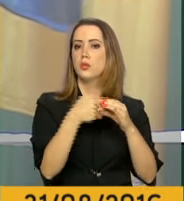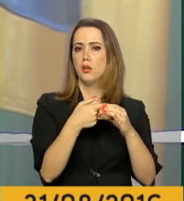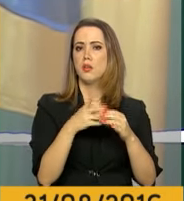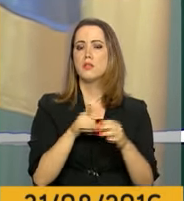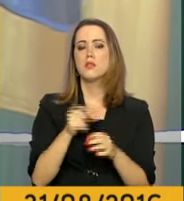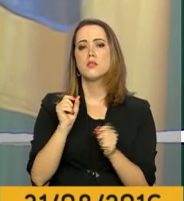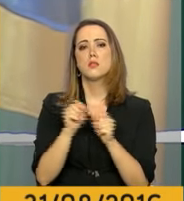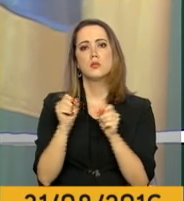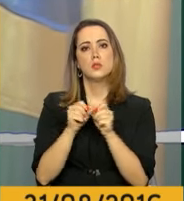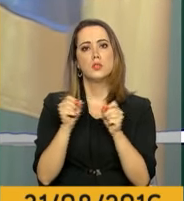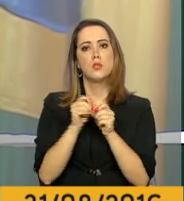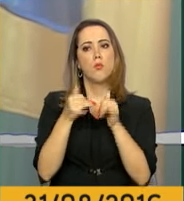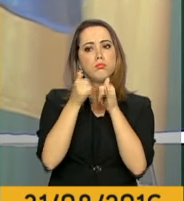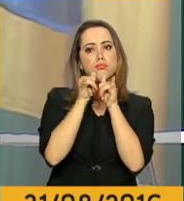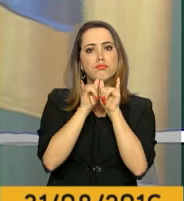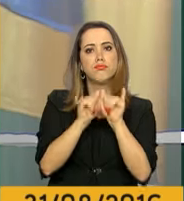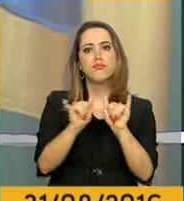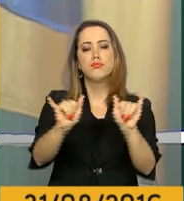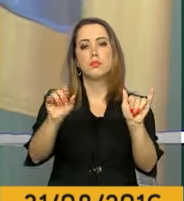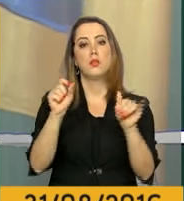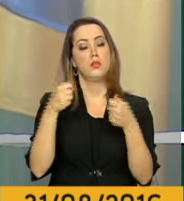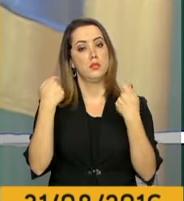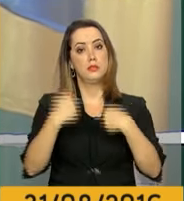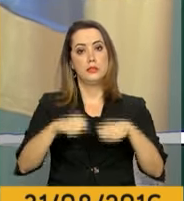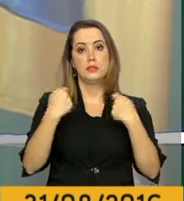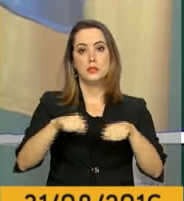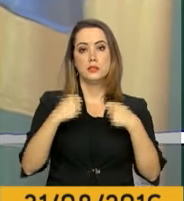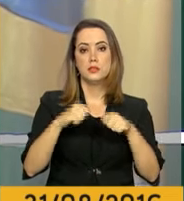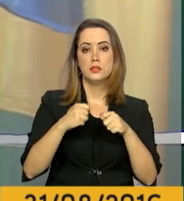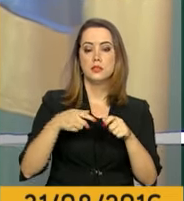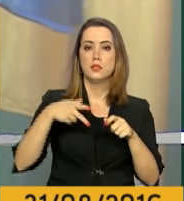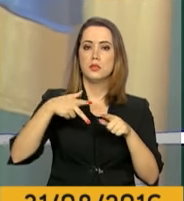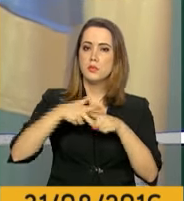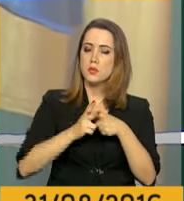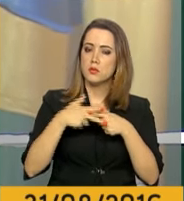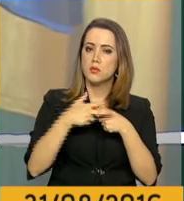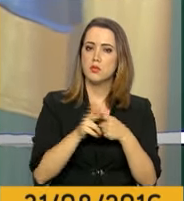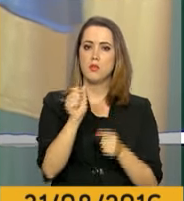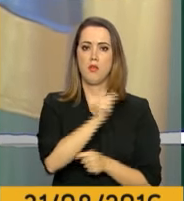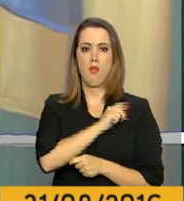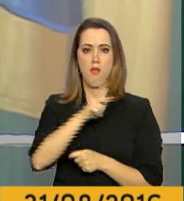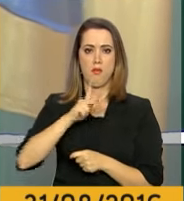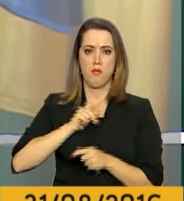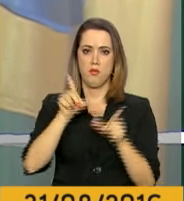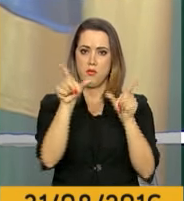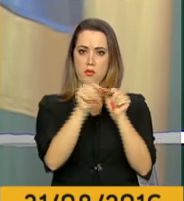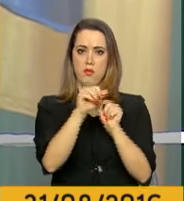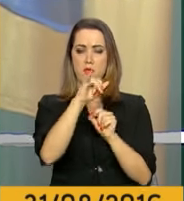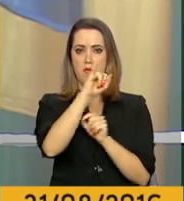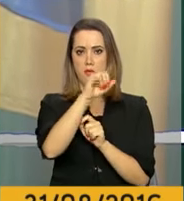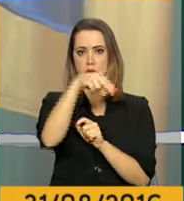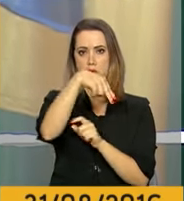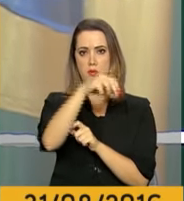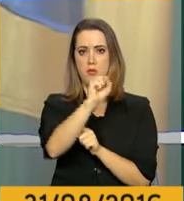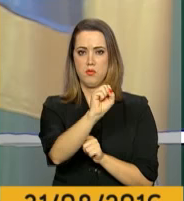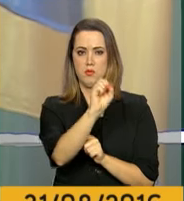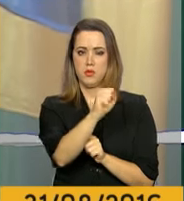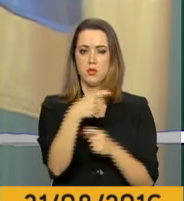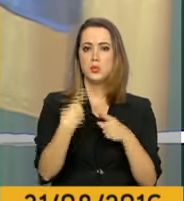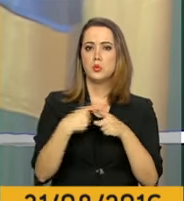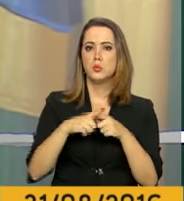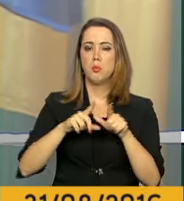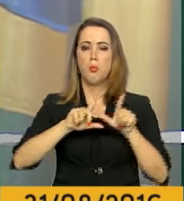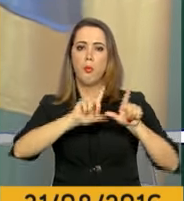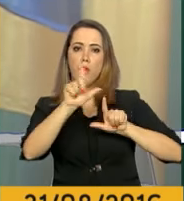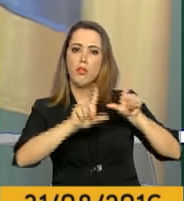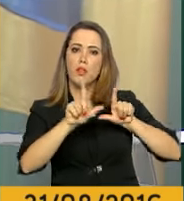de publicidade da necessidade da reforma da Previdência, porque essas coisas divulgadas na televisão,